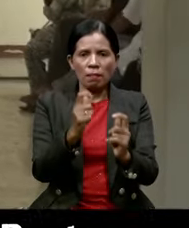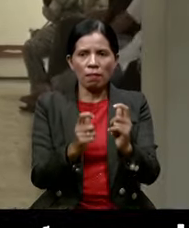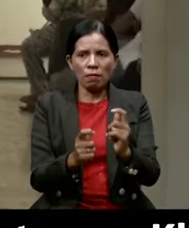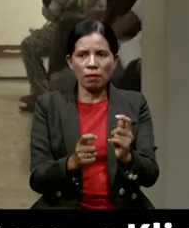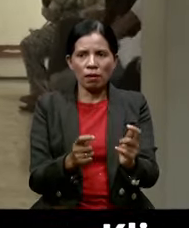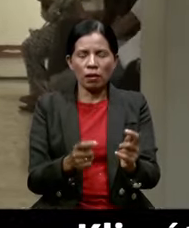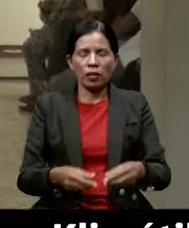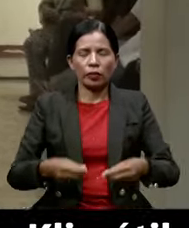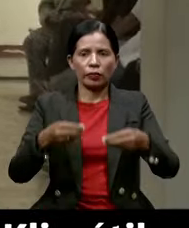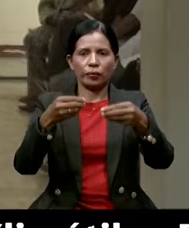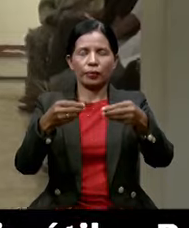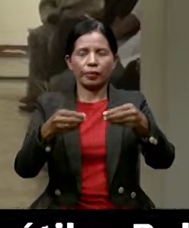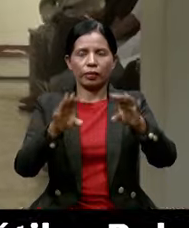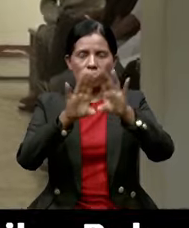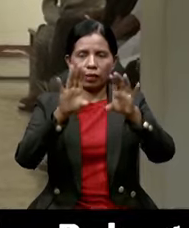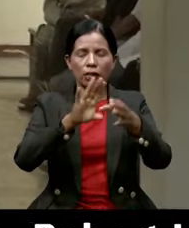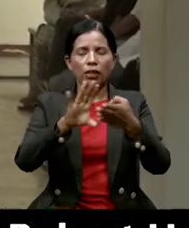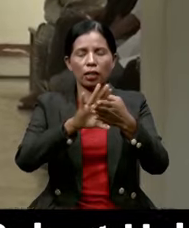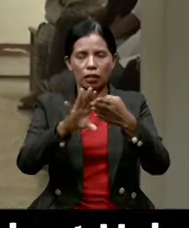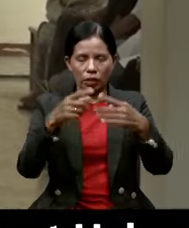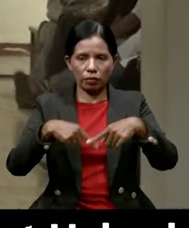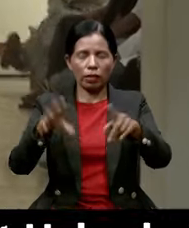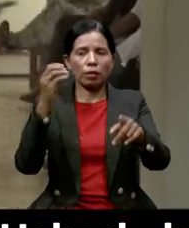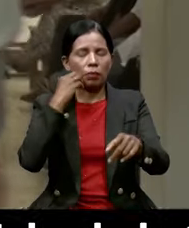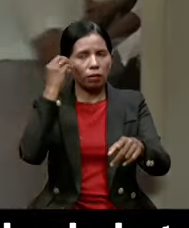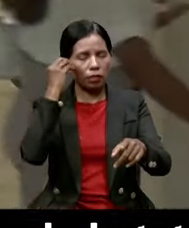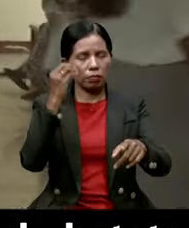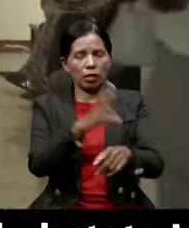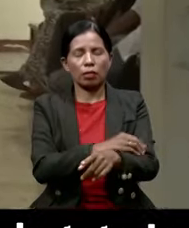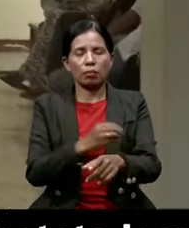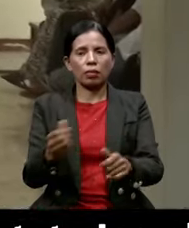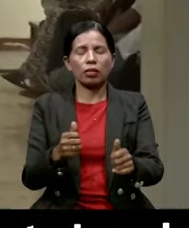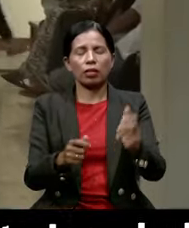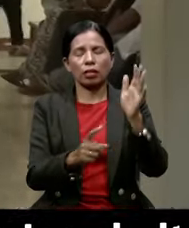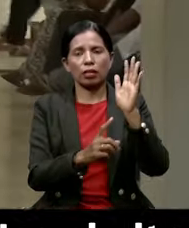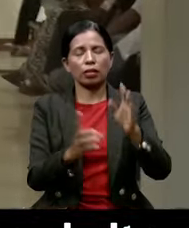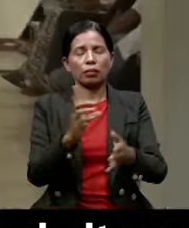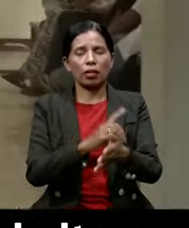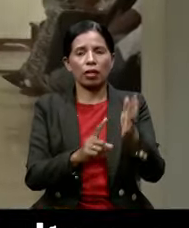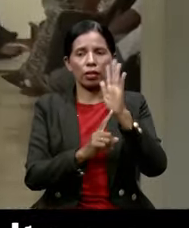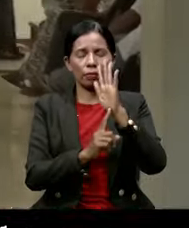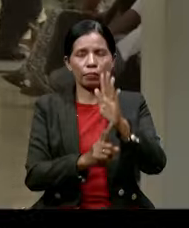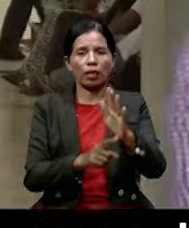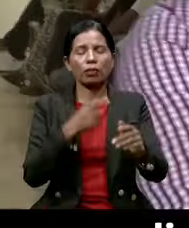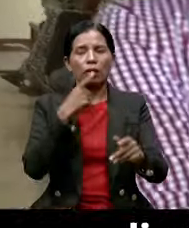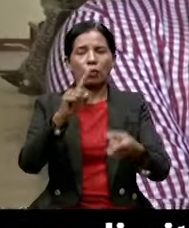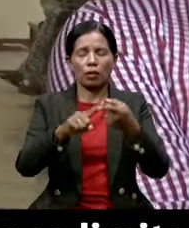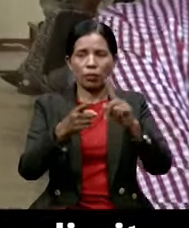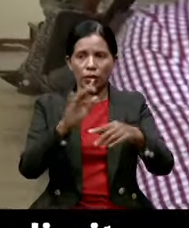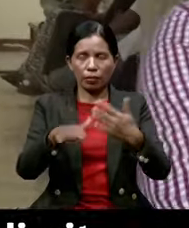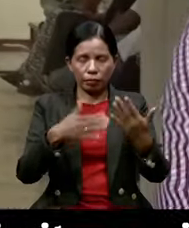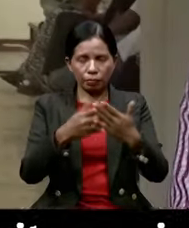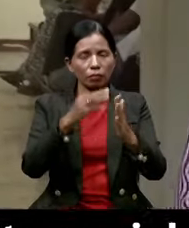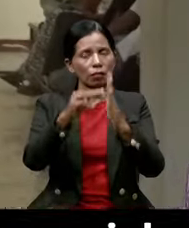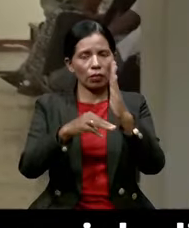espacio de kata sira fila ba uma e sira presentação pro de kade mai be akara explica ba kolega media sira